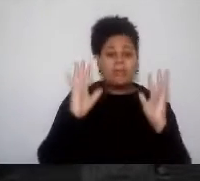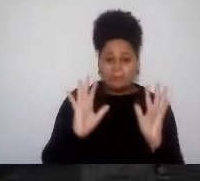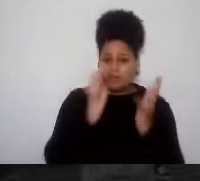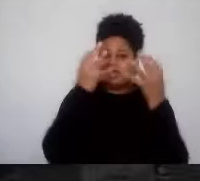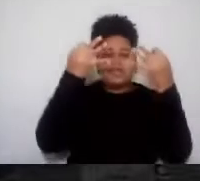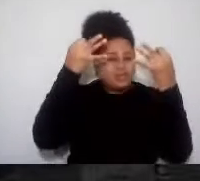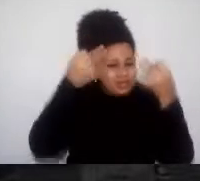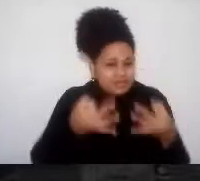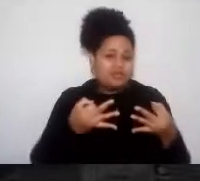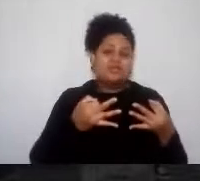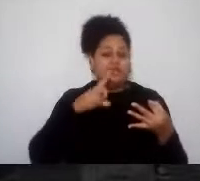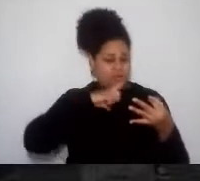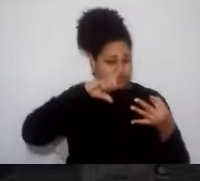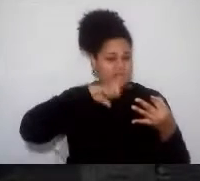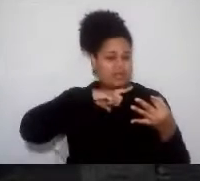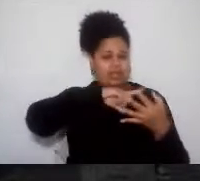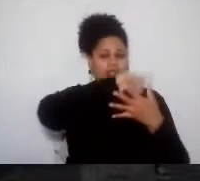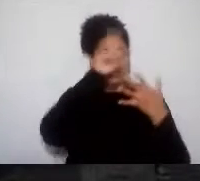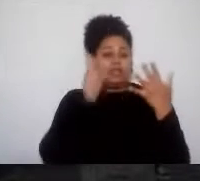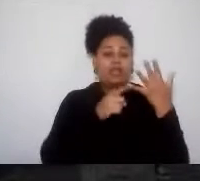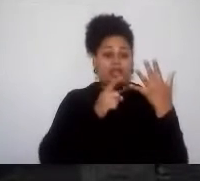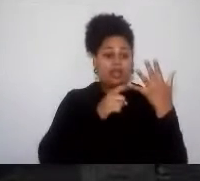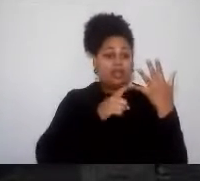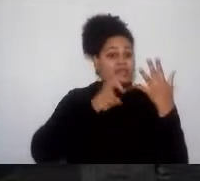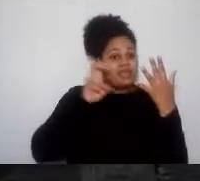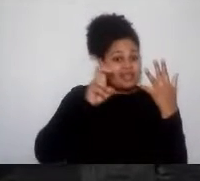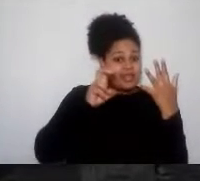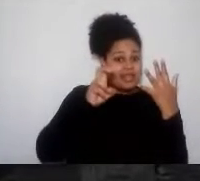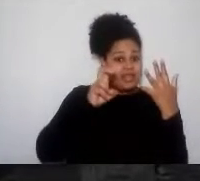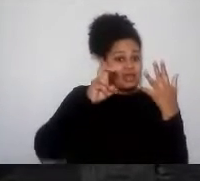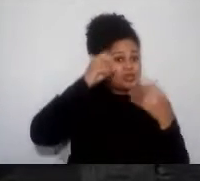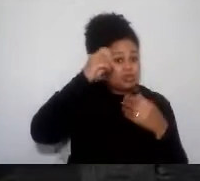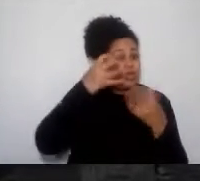o quinto e último lembrete,